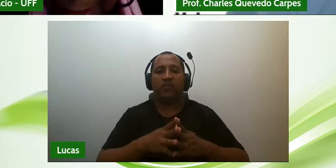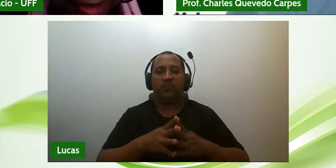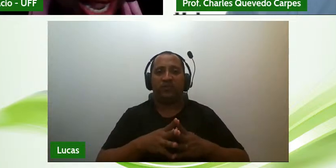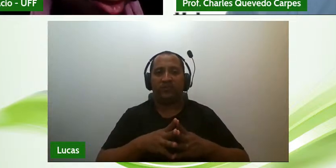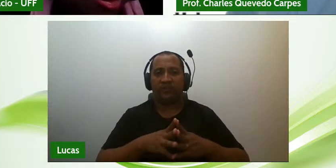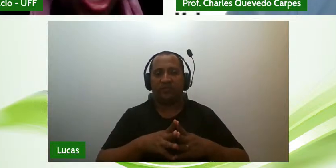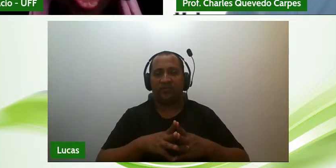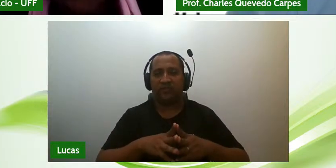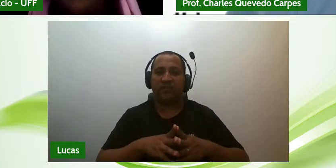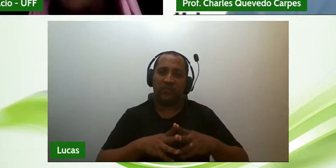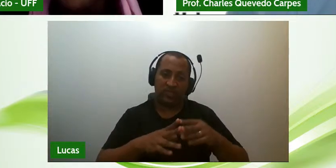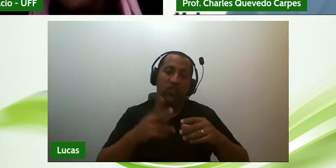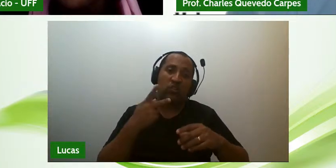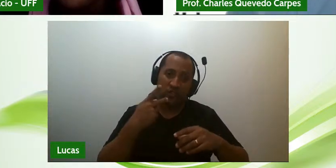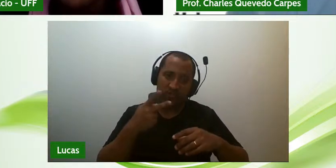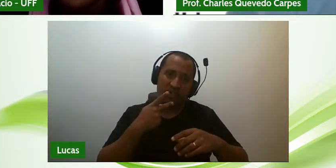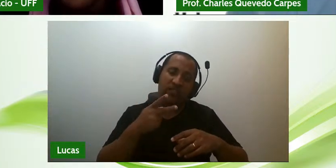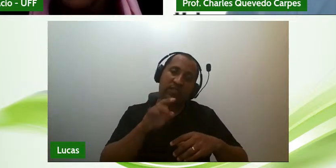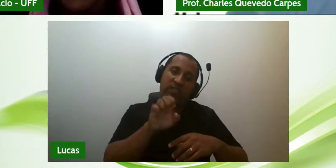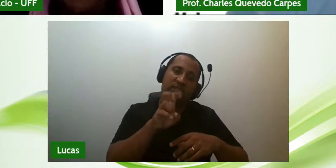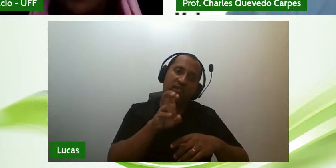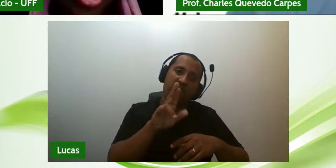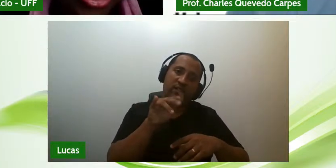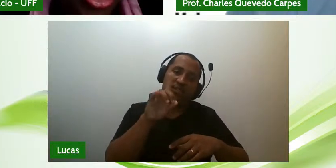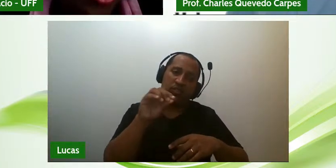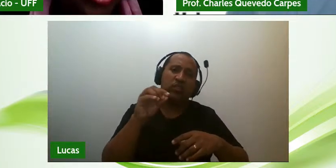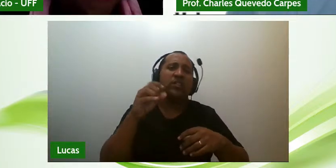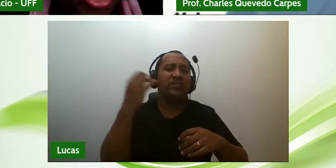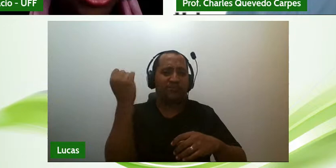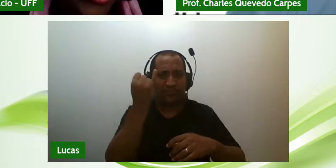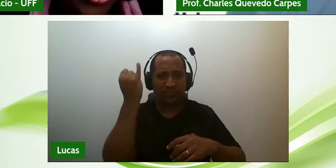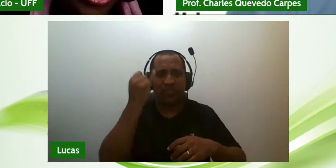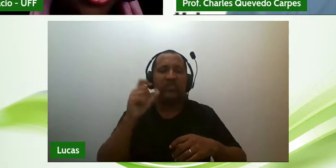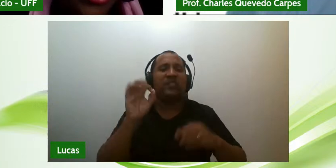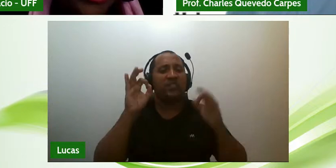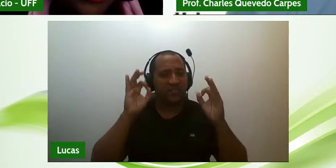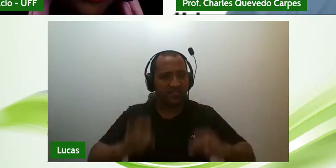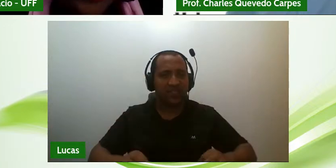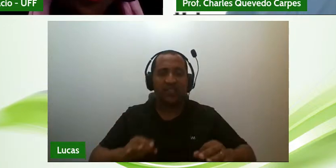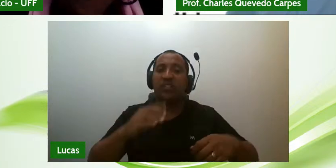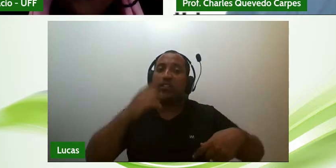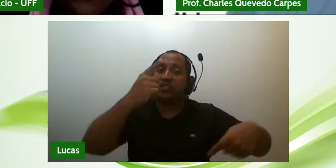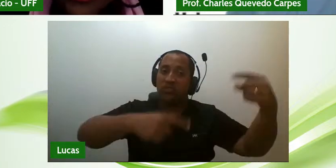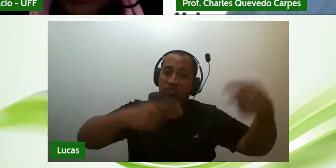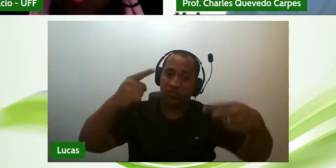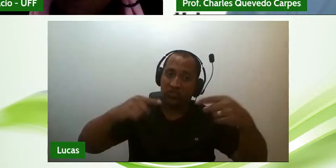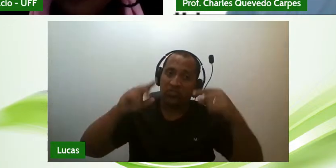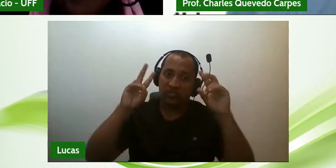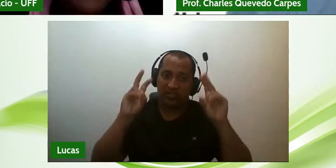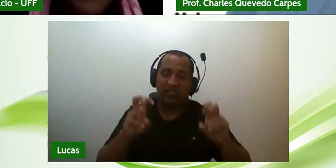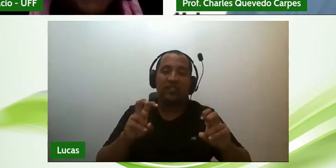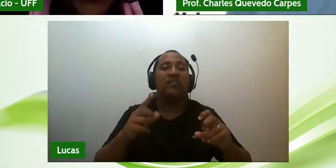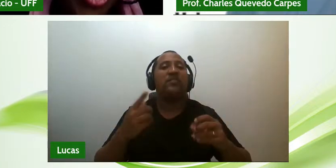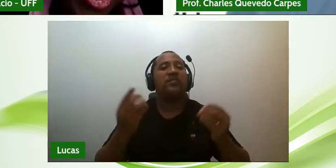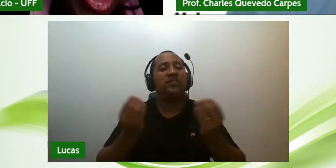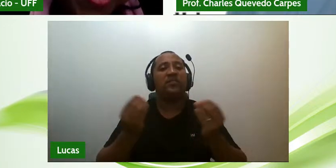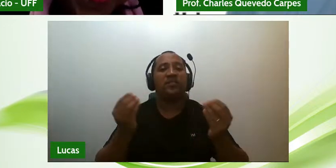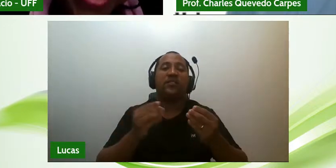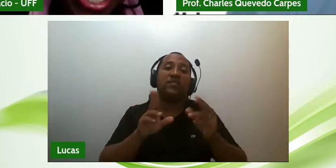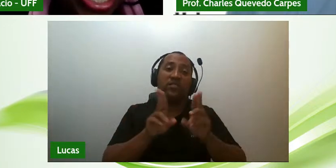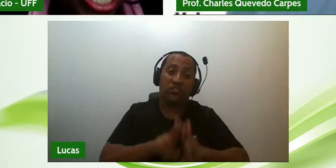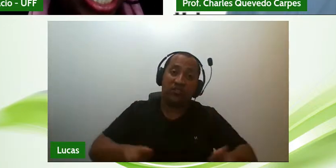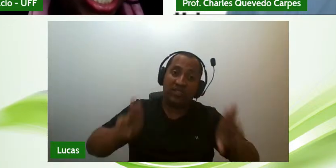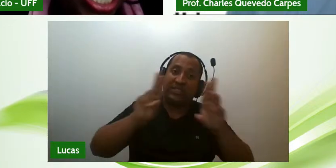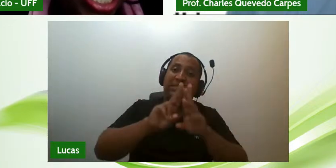é a fala do Everaldo, né, anterior, importante mesmo, bastante alinhada com o debate, e como a universidade pode